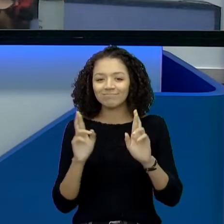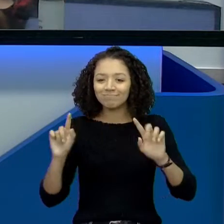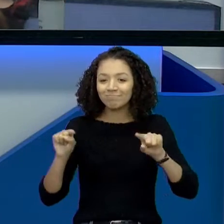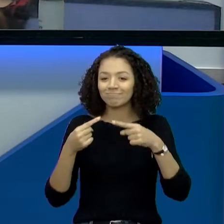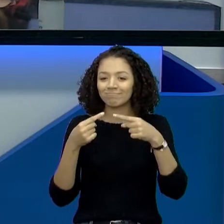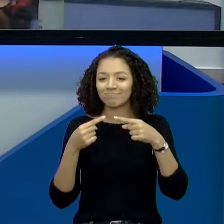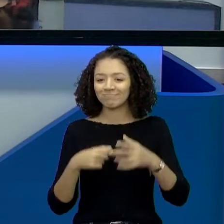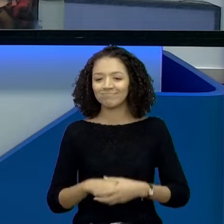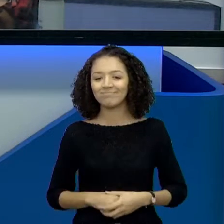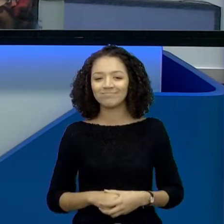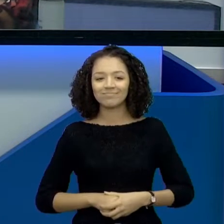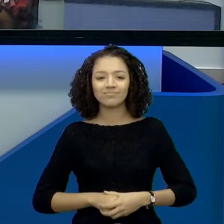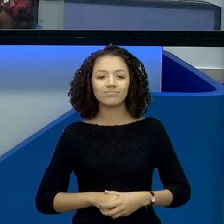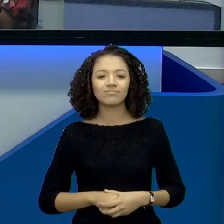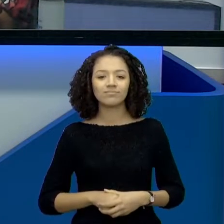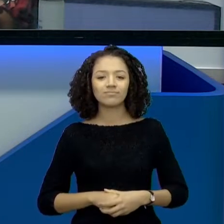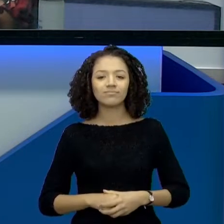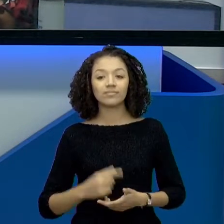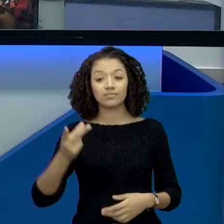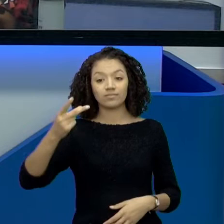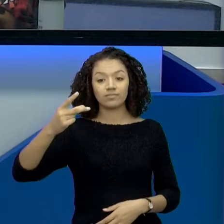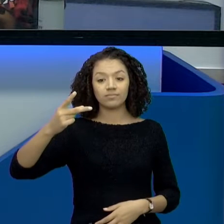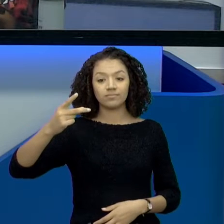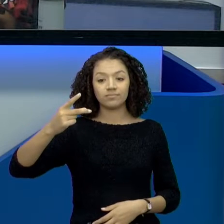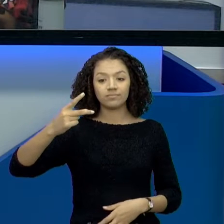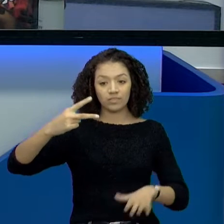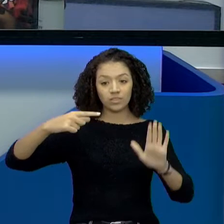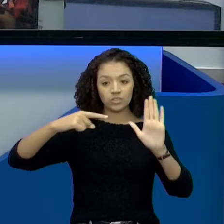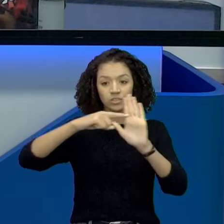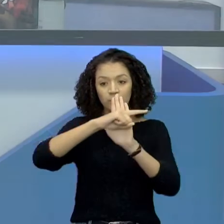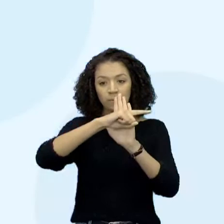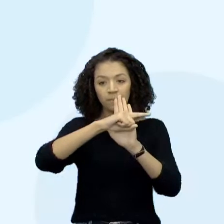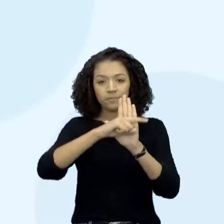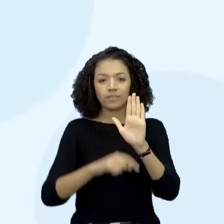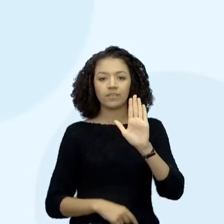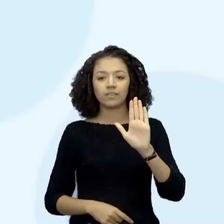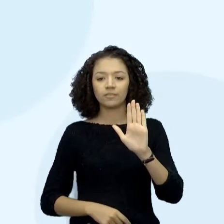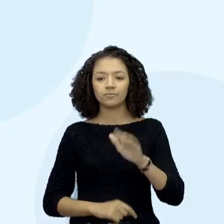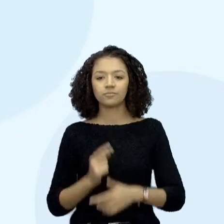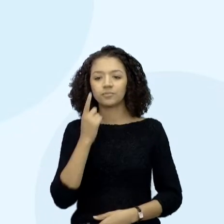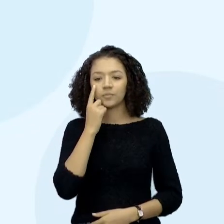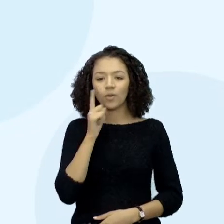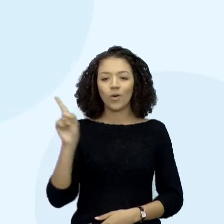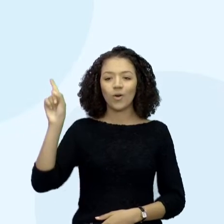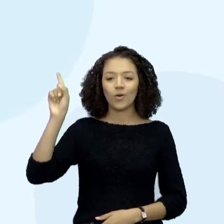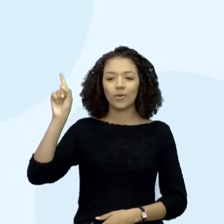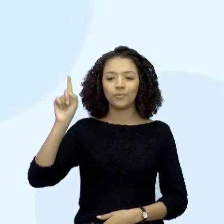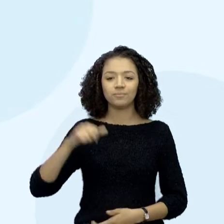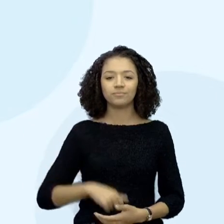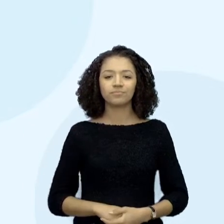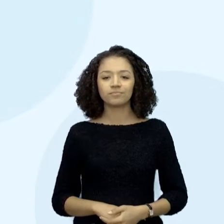bom também. Vamos lá para a nossa segunda pergunta, então? Vamos avançar um pouquinho lá na nossa tela. Bora lá.